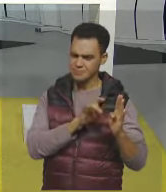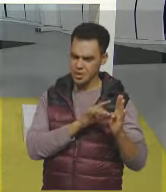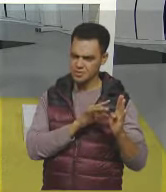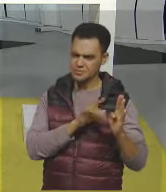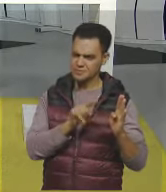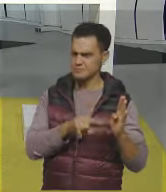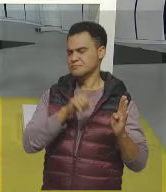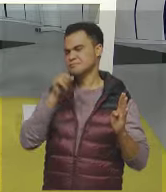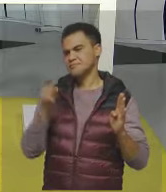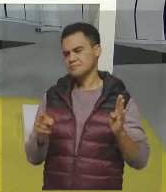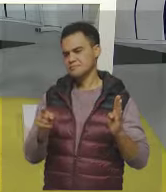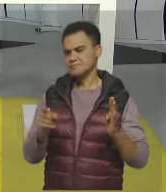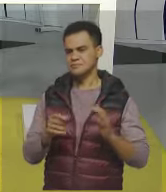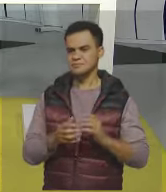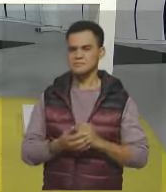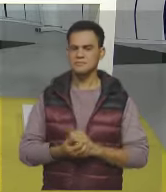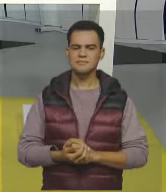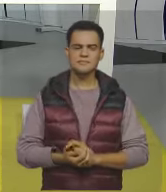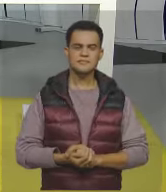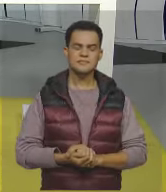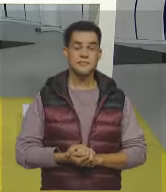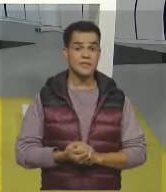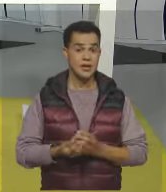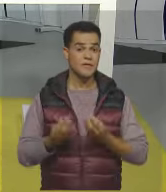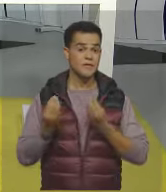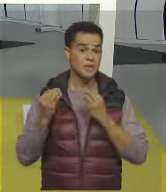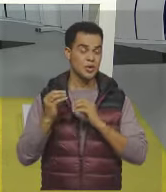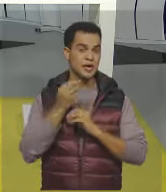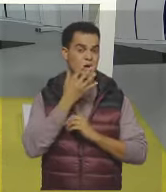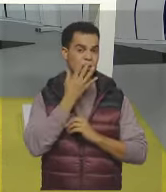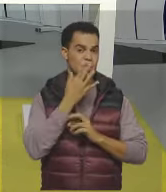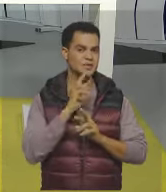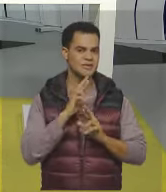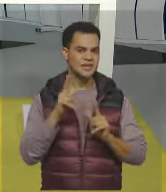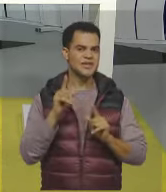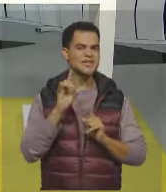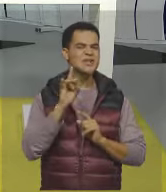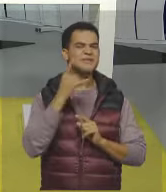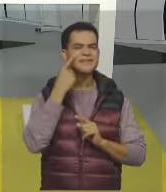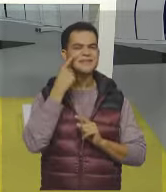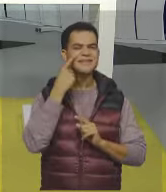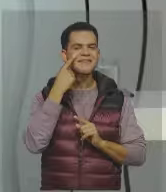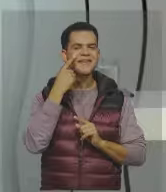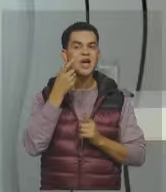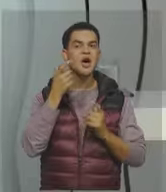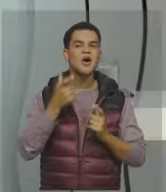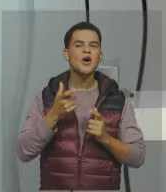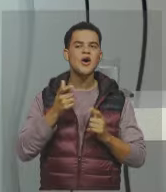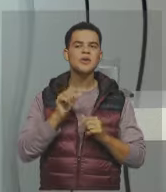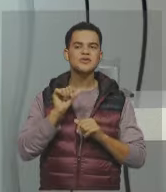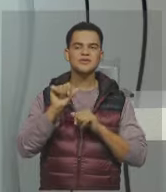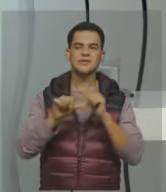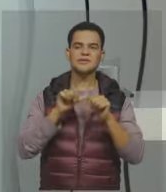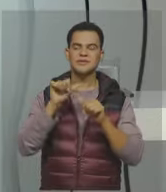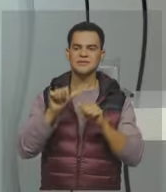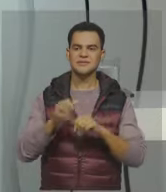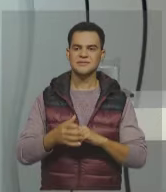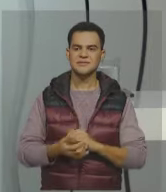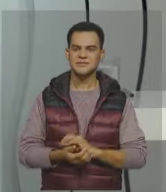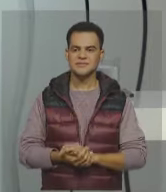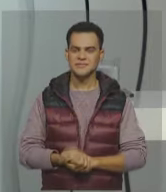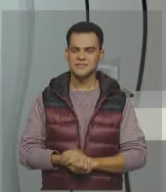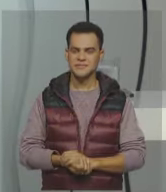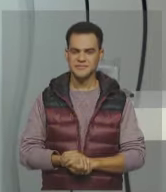cor, gente, para vocês identificarem o que eu estou modificando, tá? Então, aqui, ó, é o novo resistor que eu